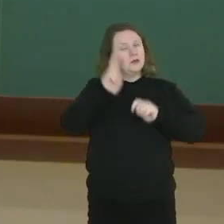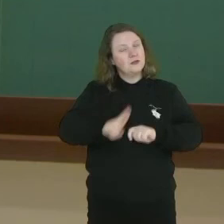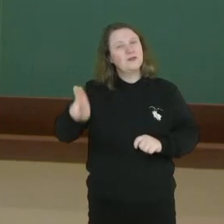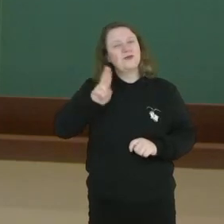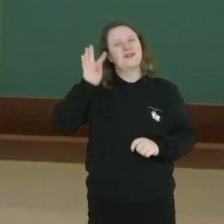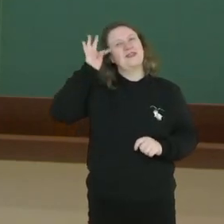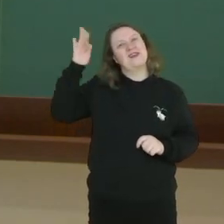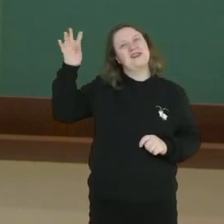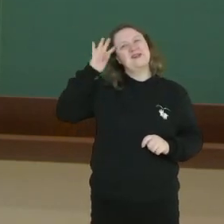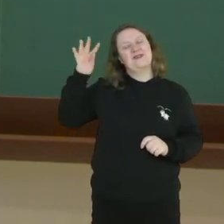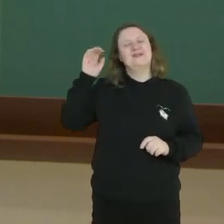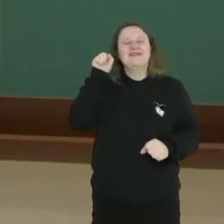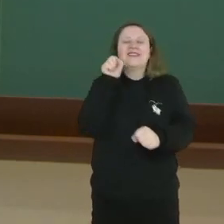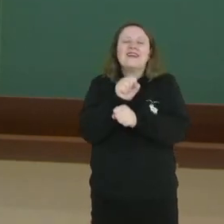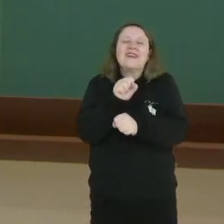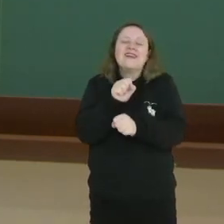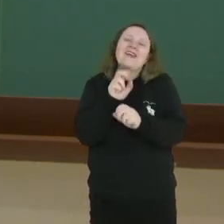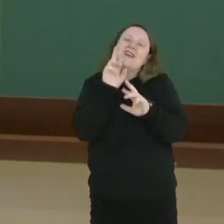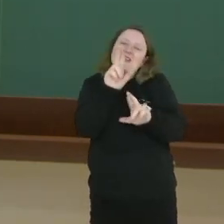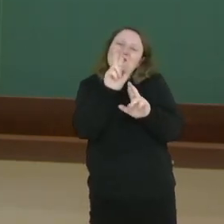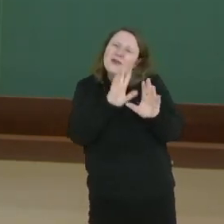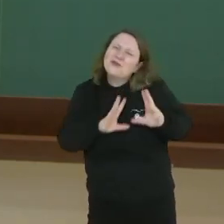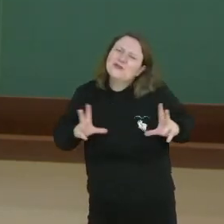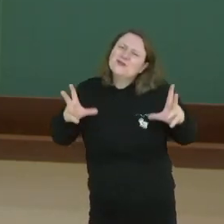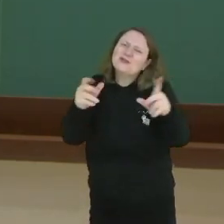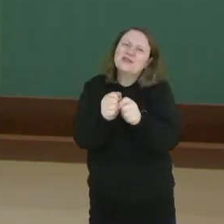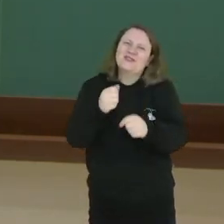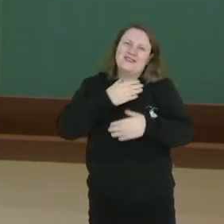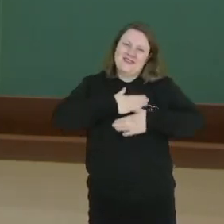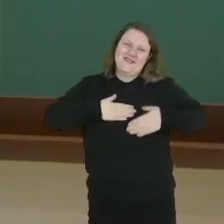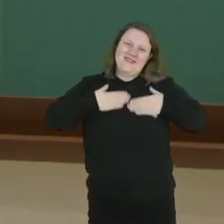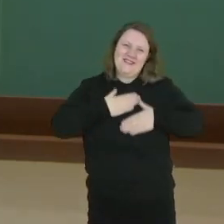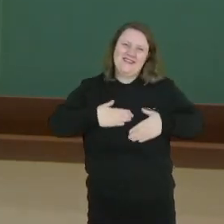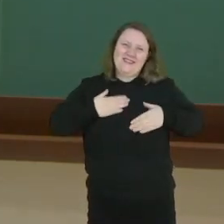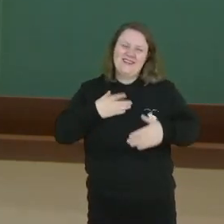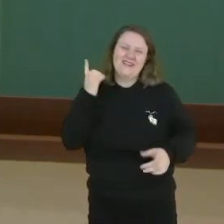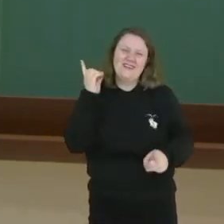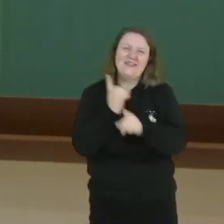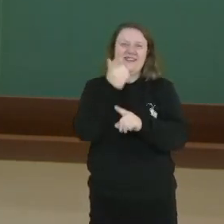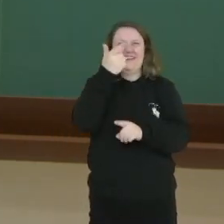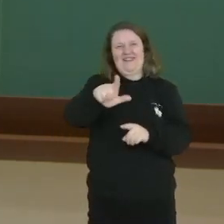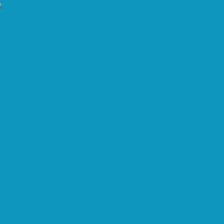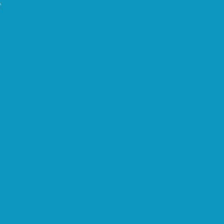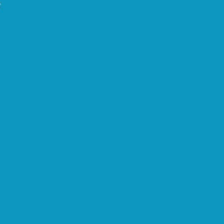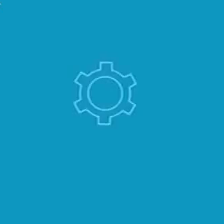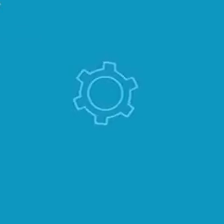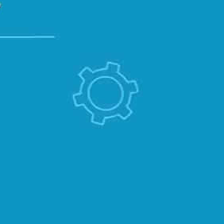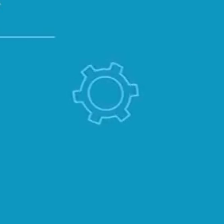Pitágoras. Espero que vocês tenham entendido, tenham gostado e a gente se vê na próxima aula, galera. Até mais!